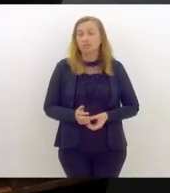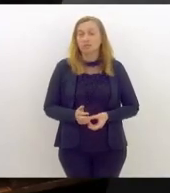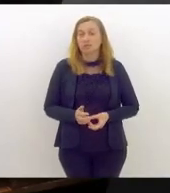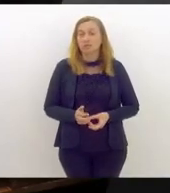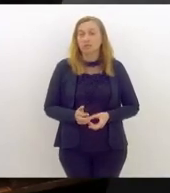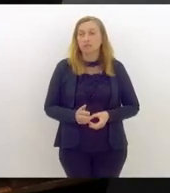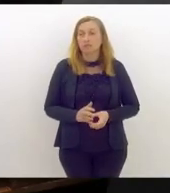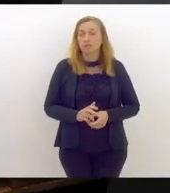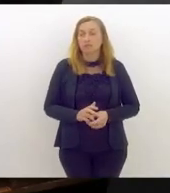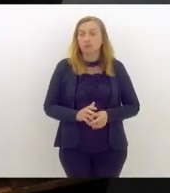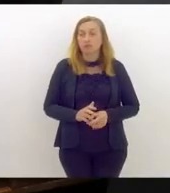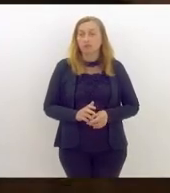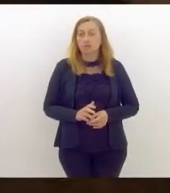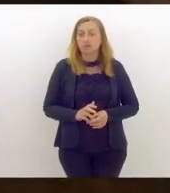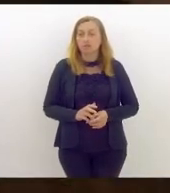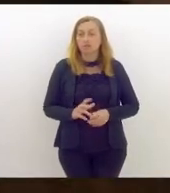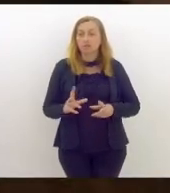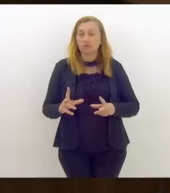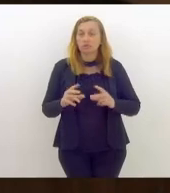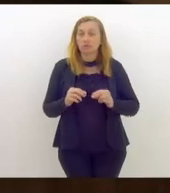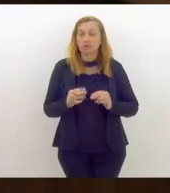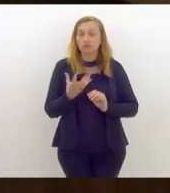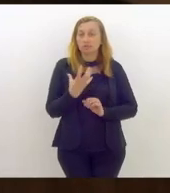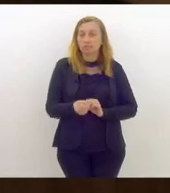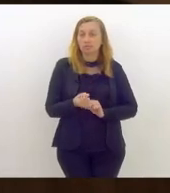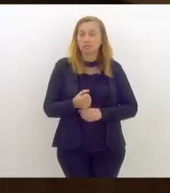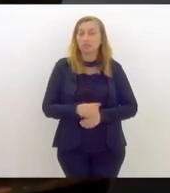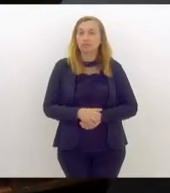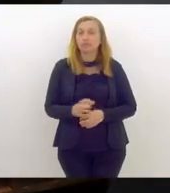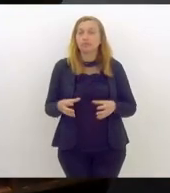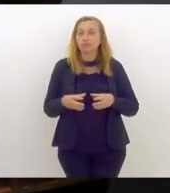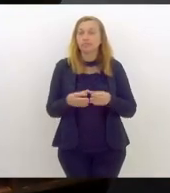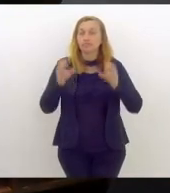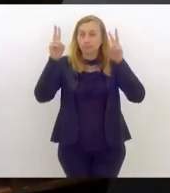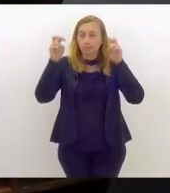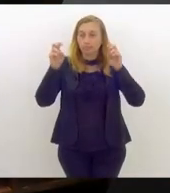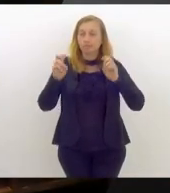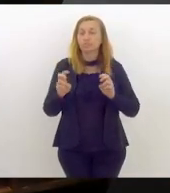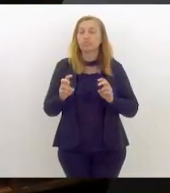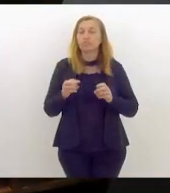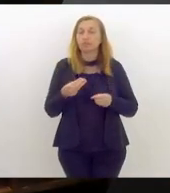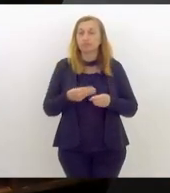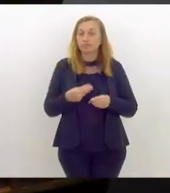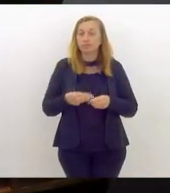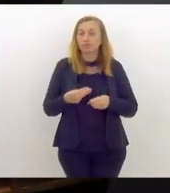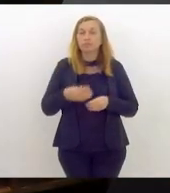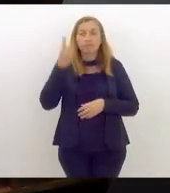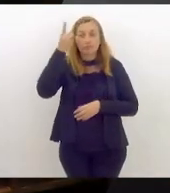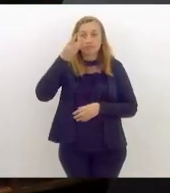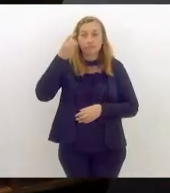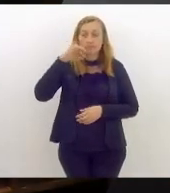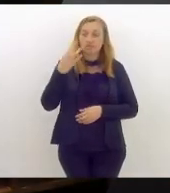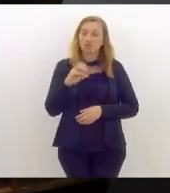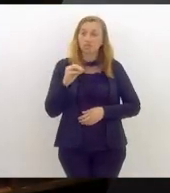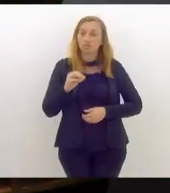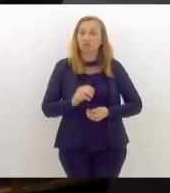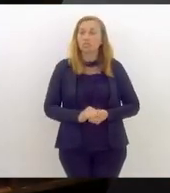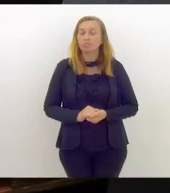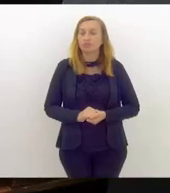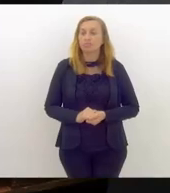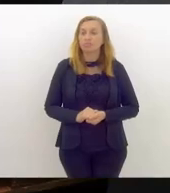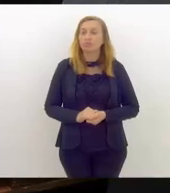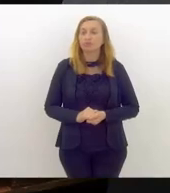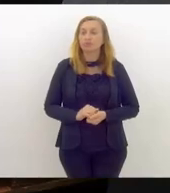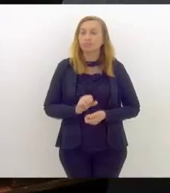Presidente, caramba. No mérito, parecer favorável. Pela Comissão de Assuntos Municipais, deputado Chico Machado. Agora